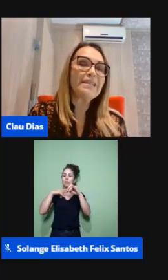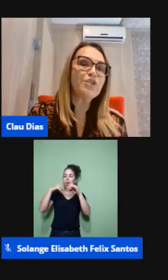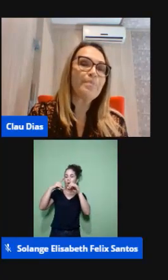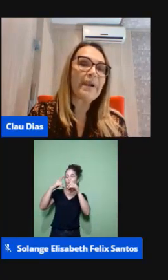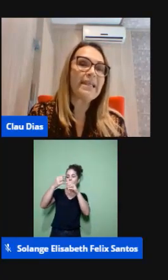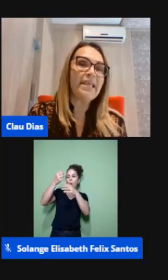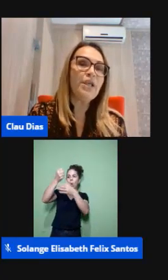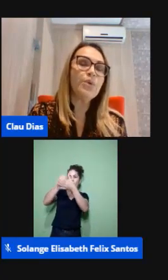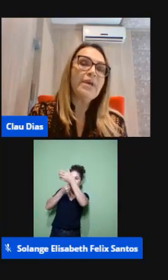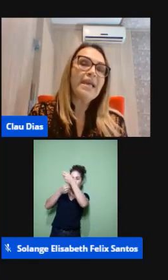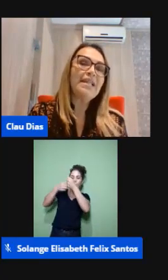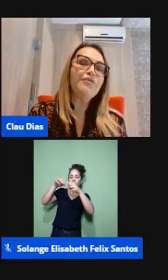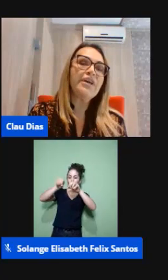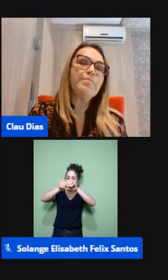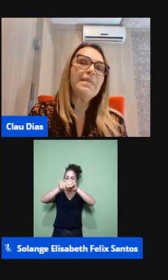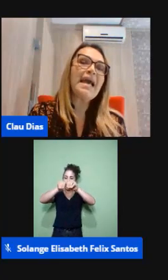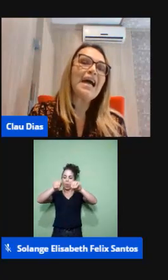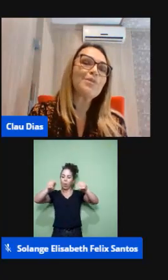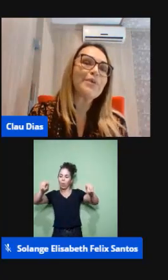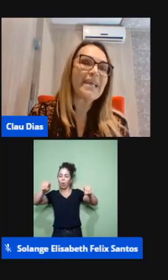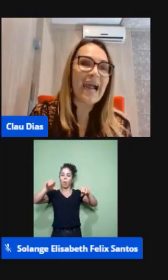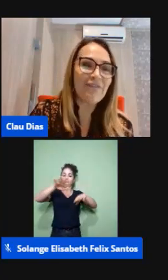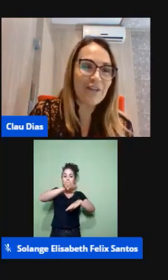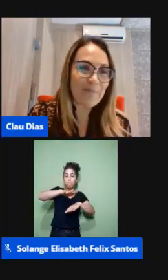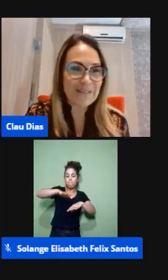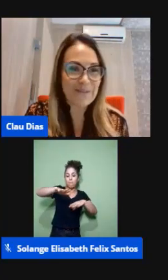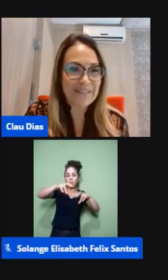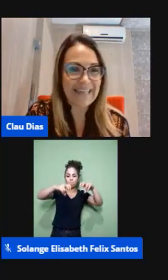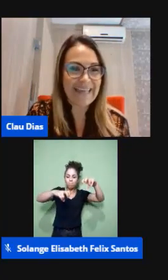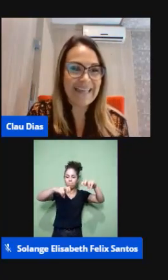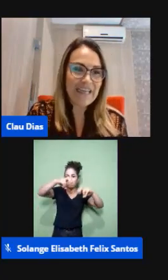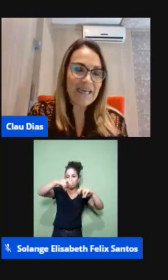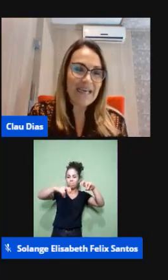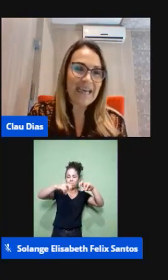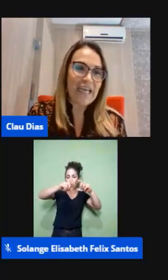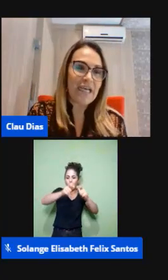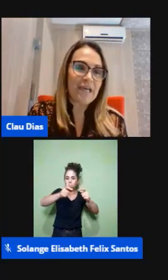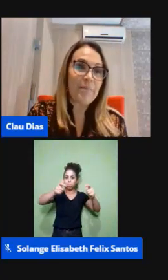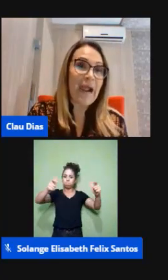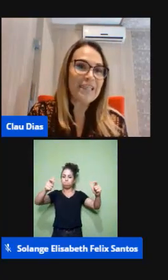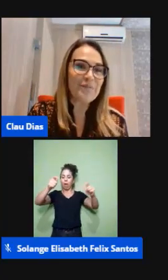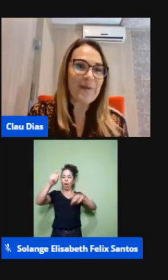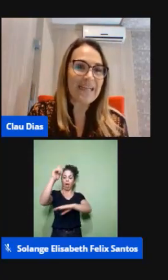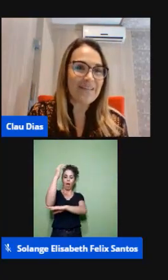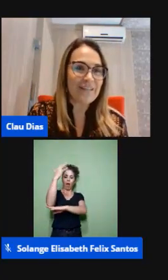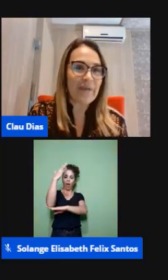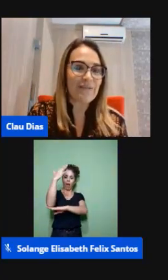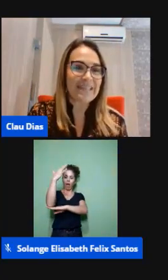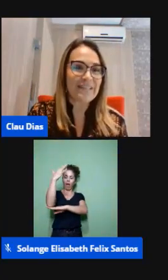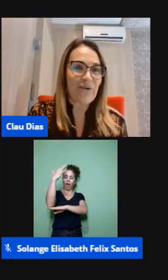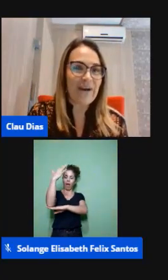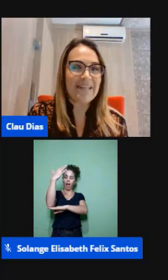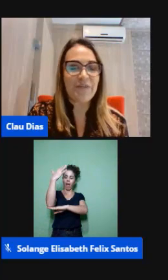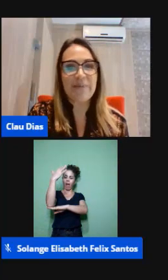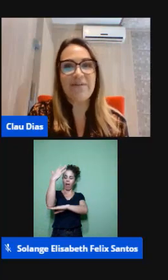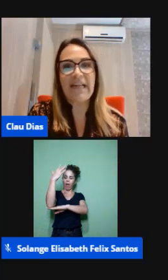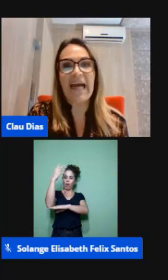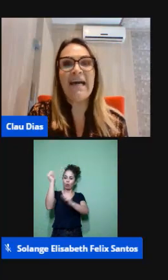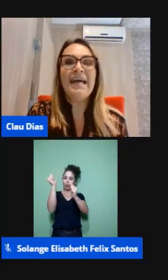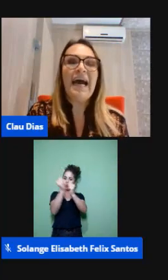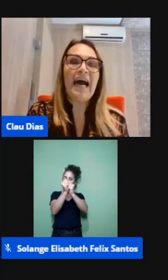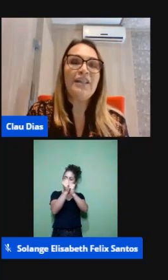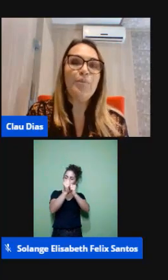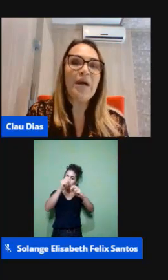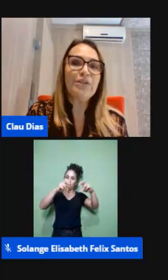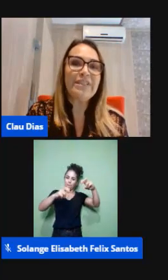o espaço do parquinho, ele foi ampliado, porque a árvore passou a ser parte do parquinho também, com essas cordas de